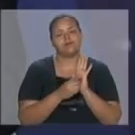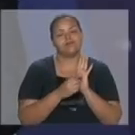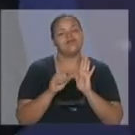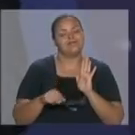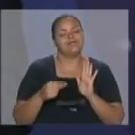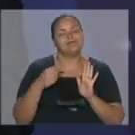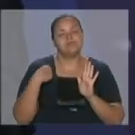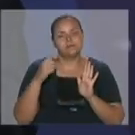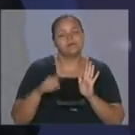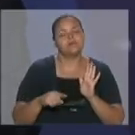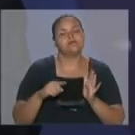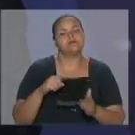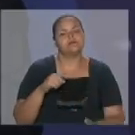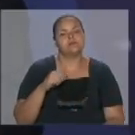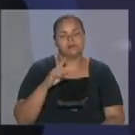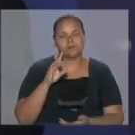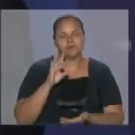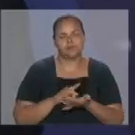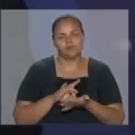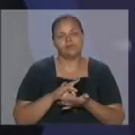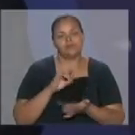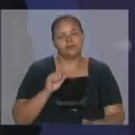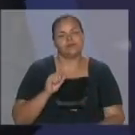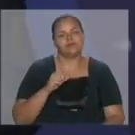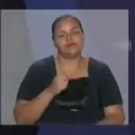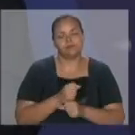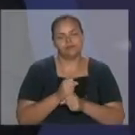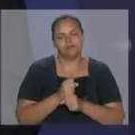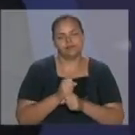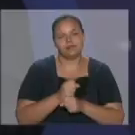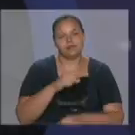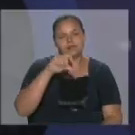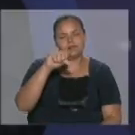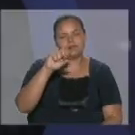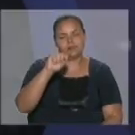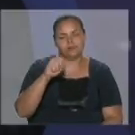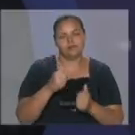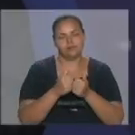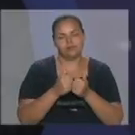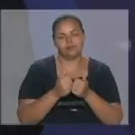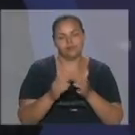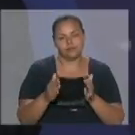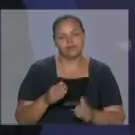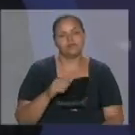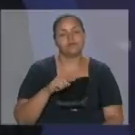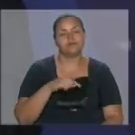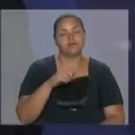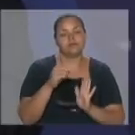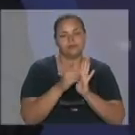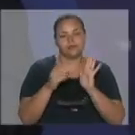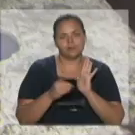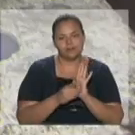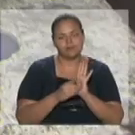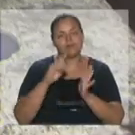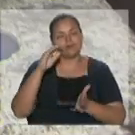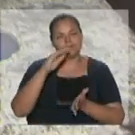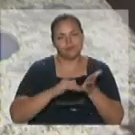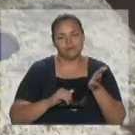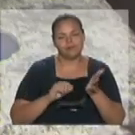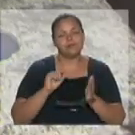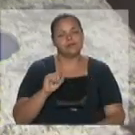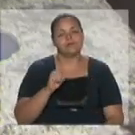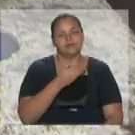para dar legalidade a esse convênio início de 2008. Então é esse decreto que nós fizemos um decreto para sustar o